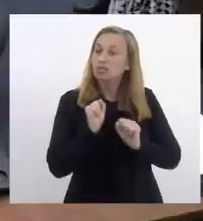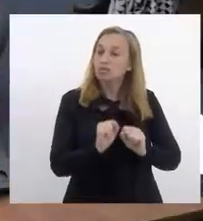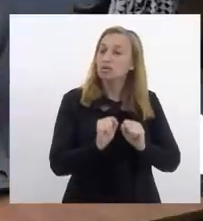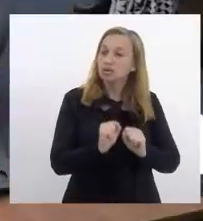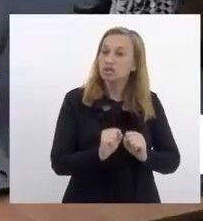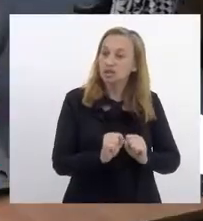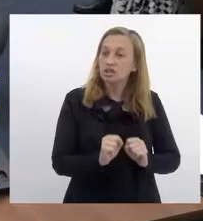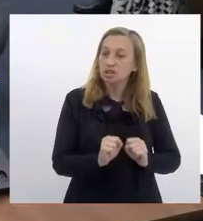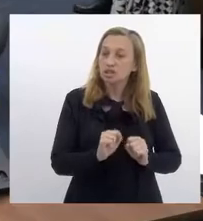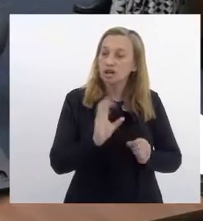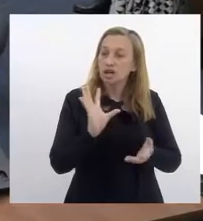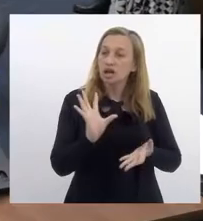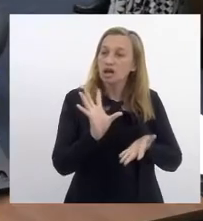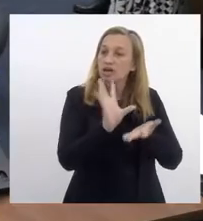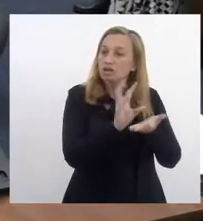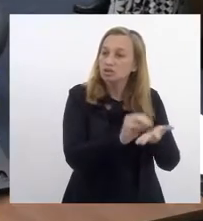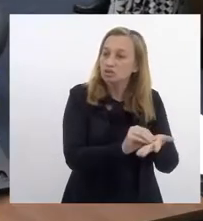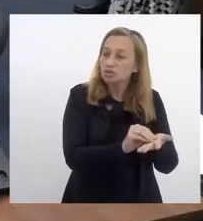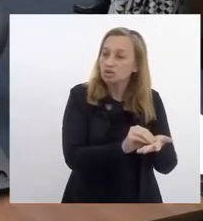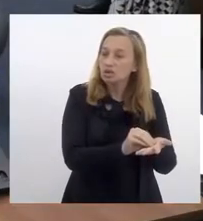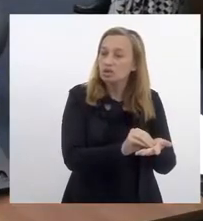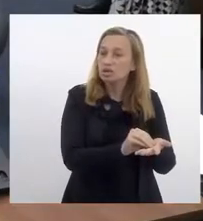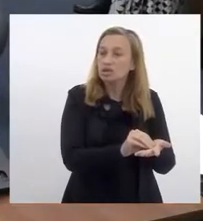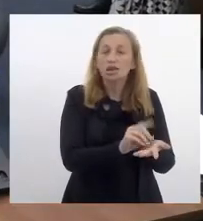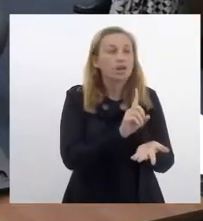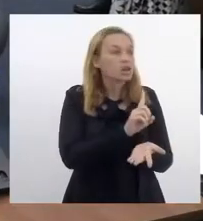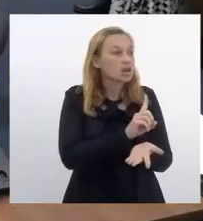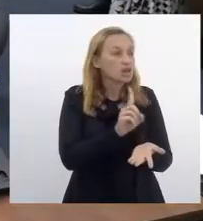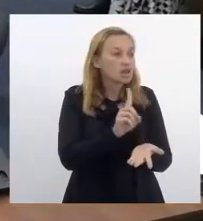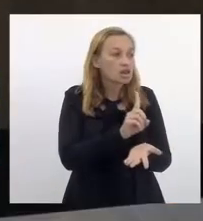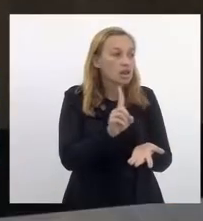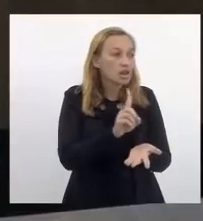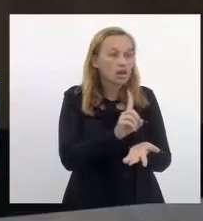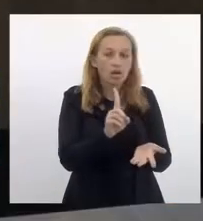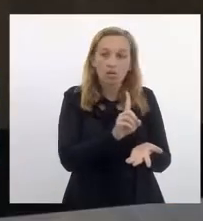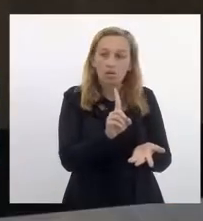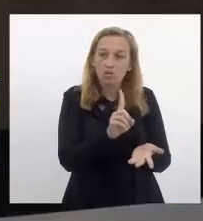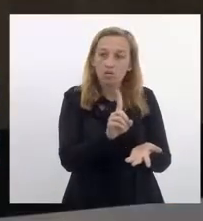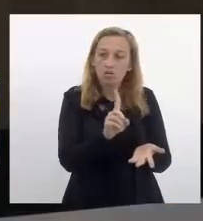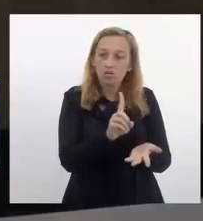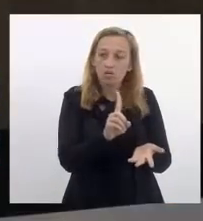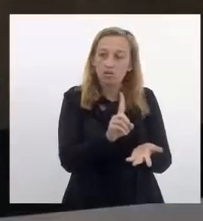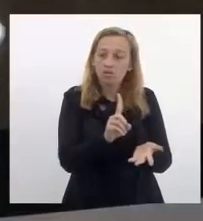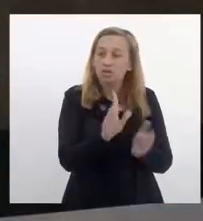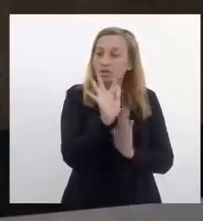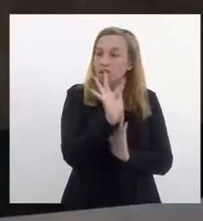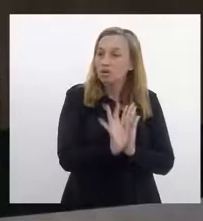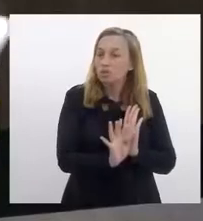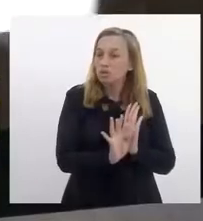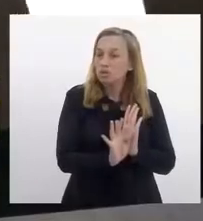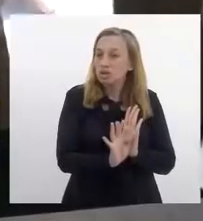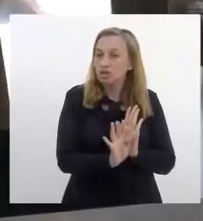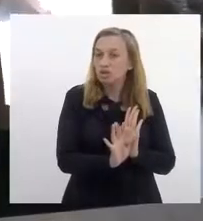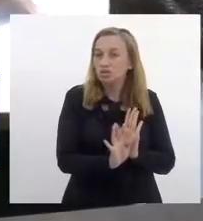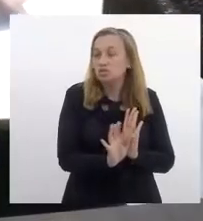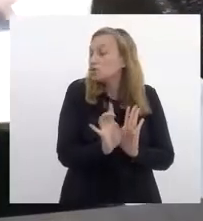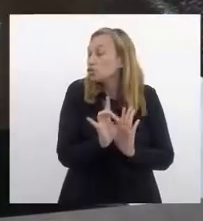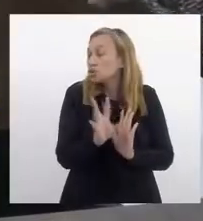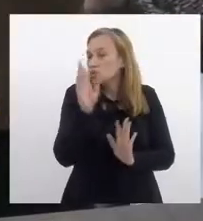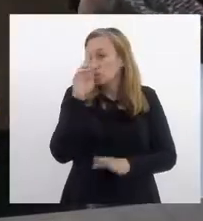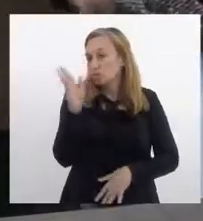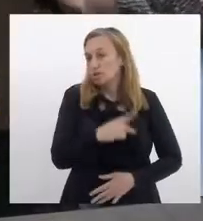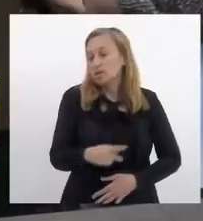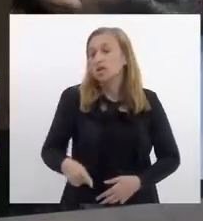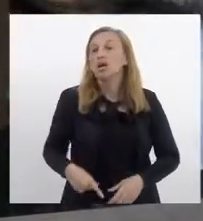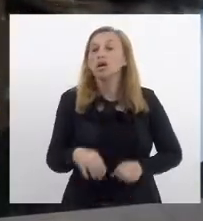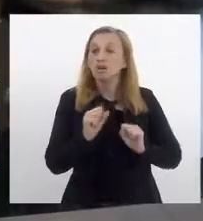posteriori aglutinadas, não estarão contempladas no texto do parecer. É só isso, senhor presidente.